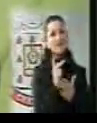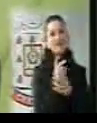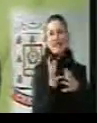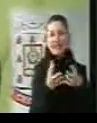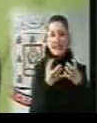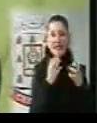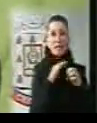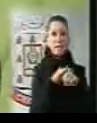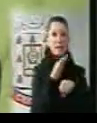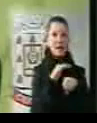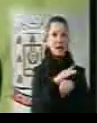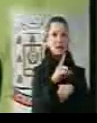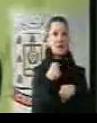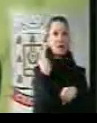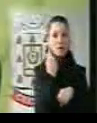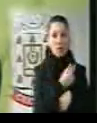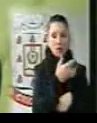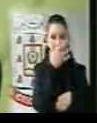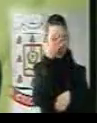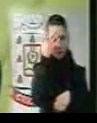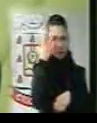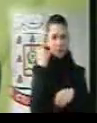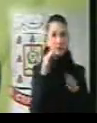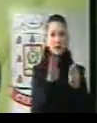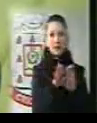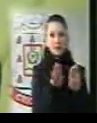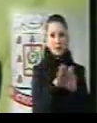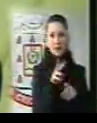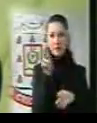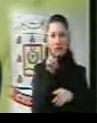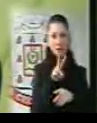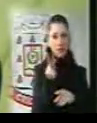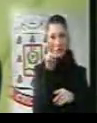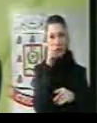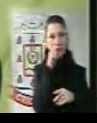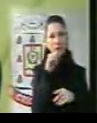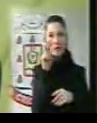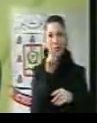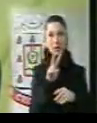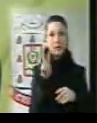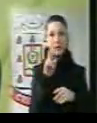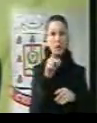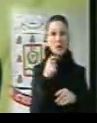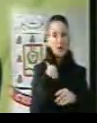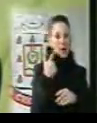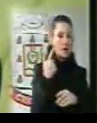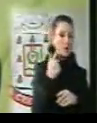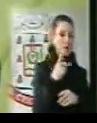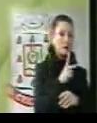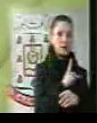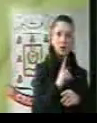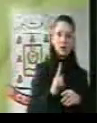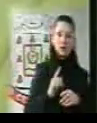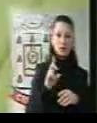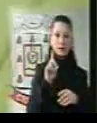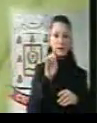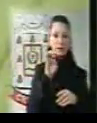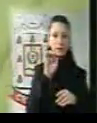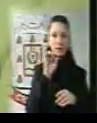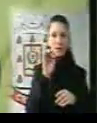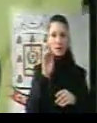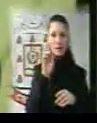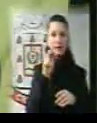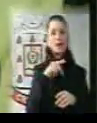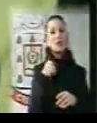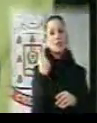nós, pessoas públicas, senhores e senhoras vereadores, eu, como presidente do DEINFRA, nós temos o dever de querer